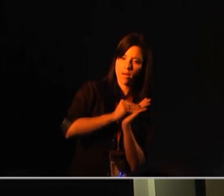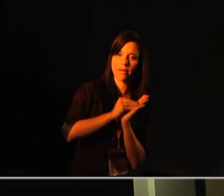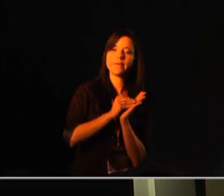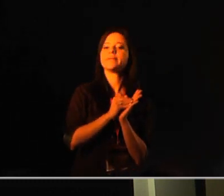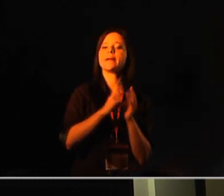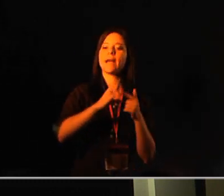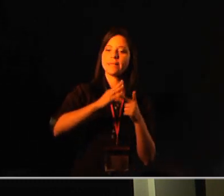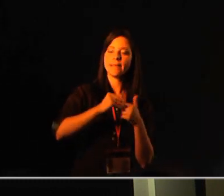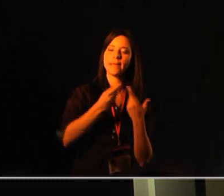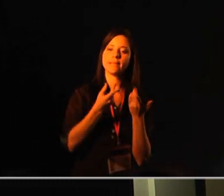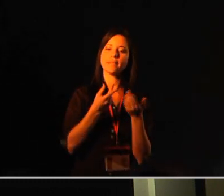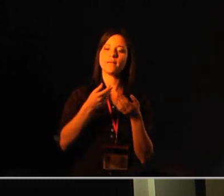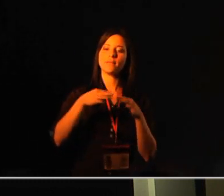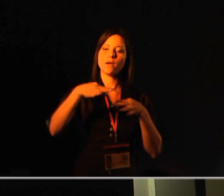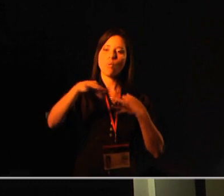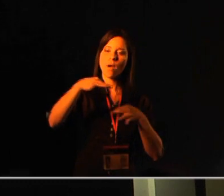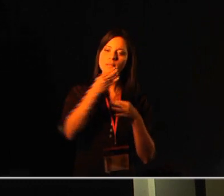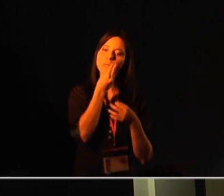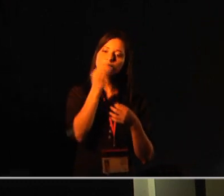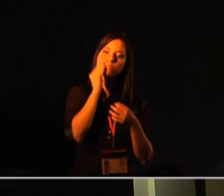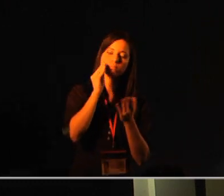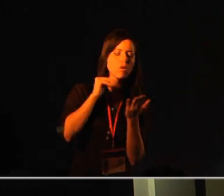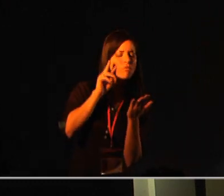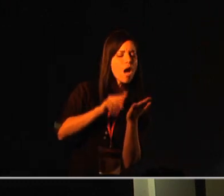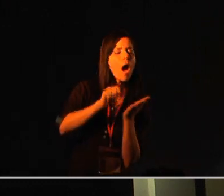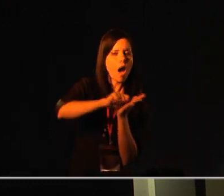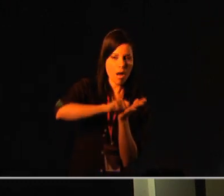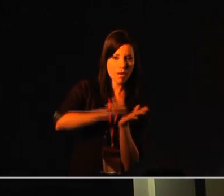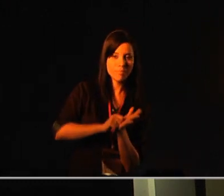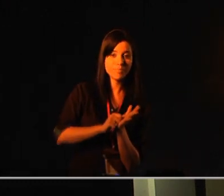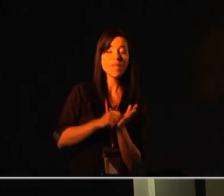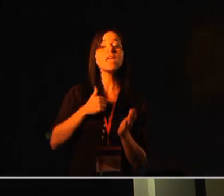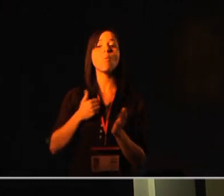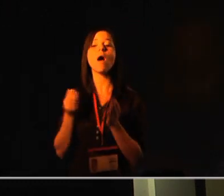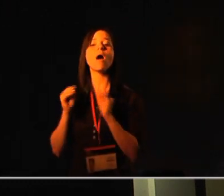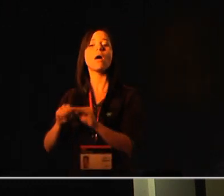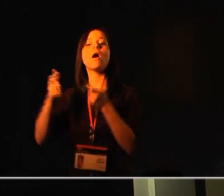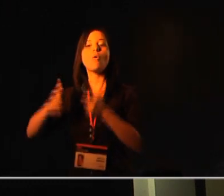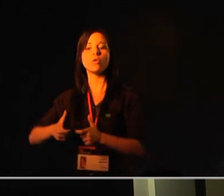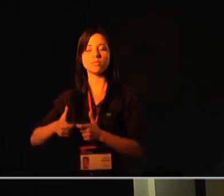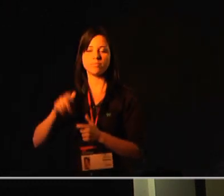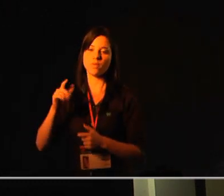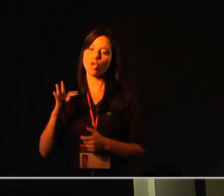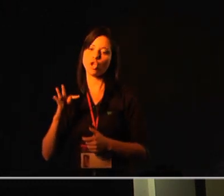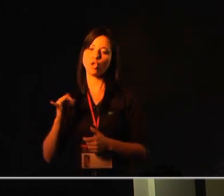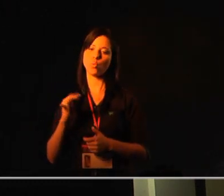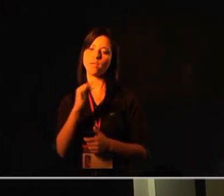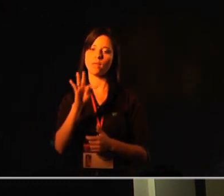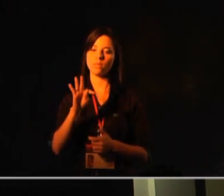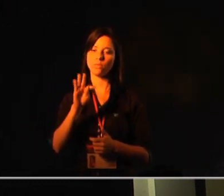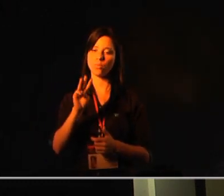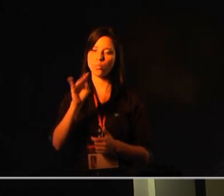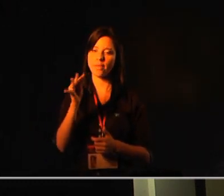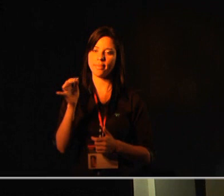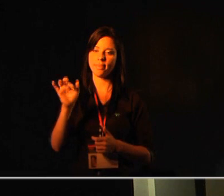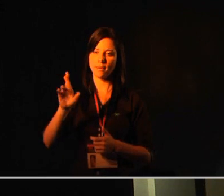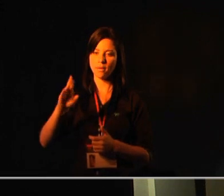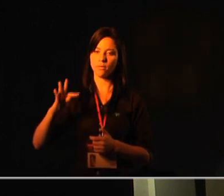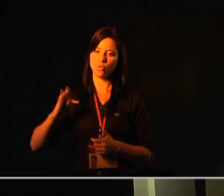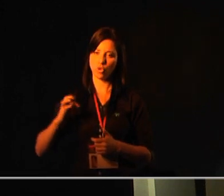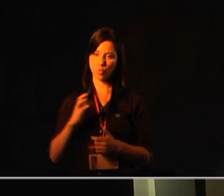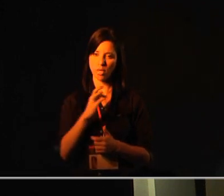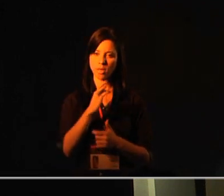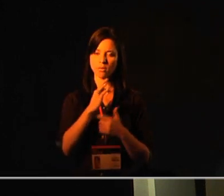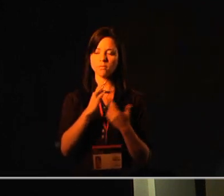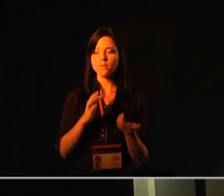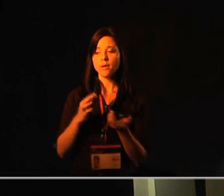guardanapo, eu anoto no Twitter. Para mim, o Twitter, qualquer ideia que eu pense, mesmo que ela seja ainda incompleta, ou só